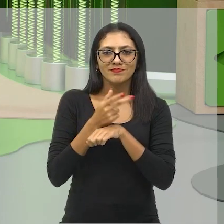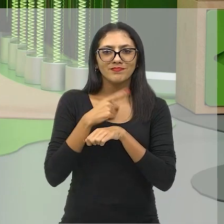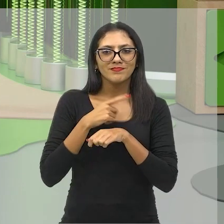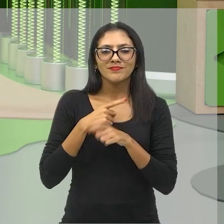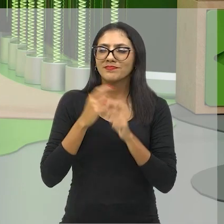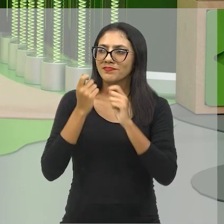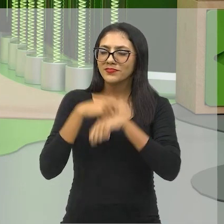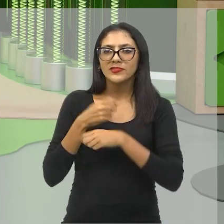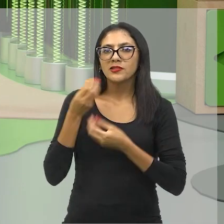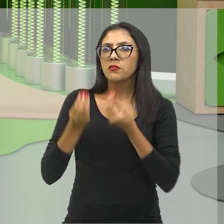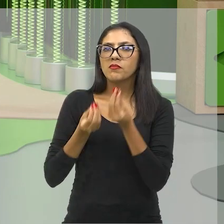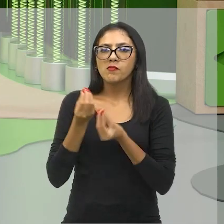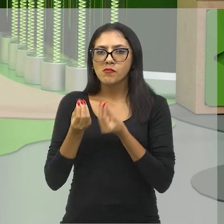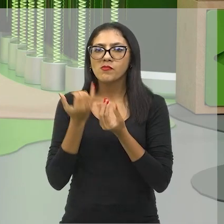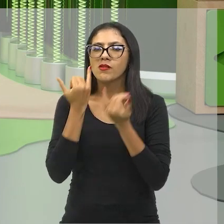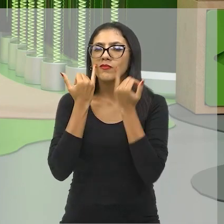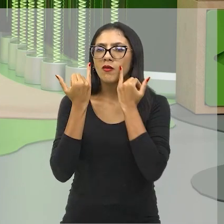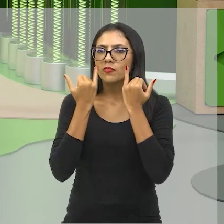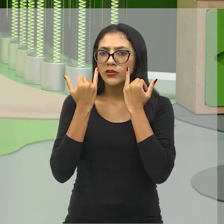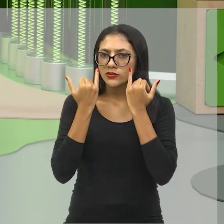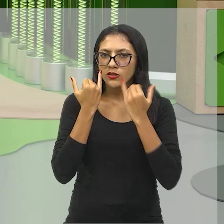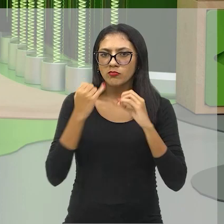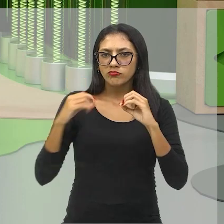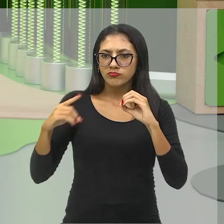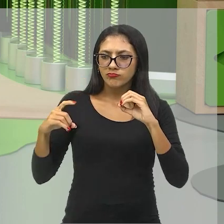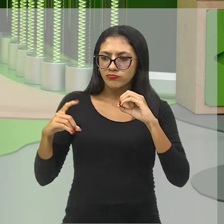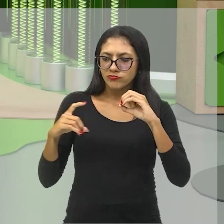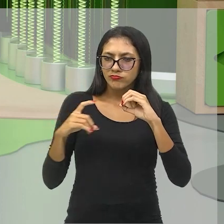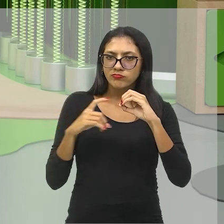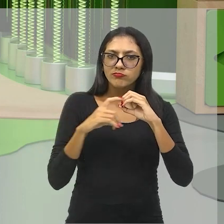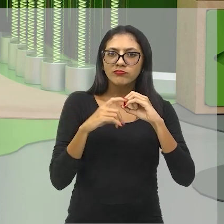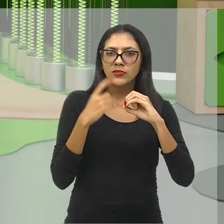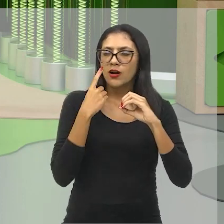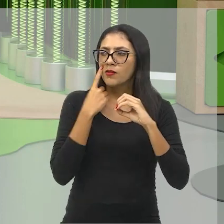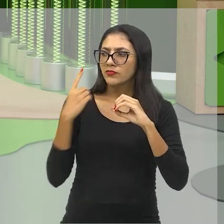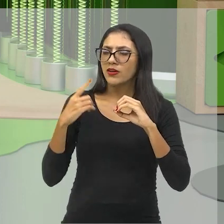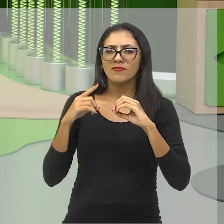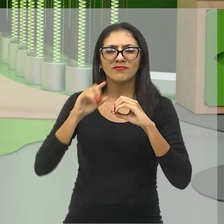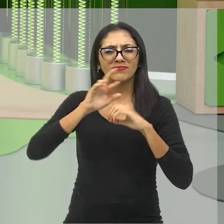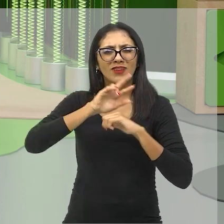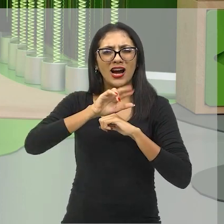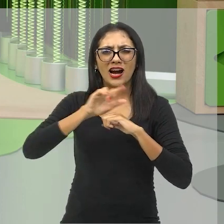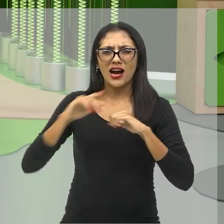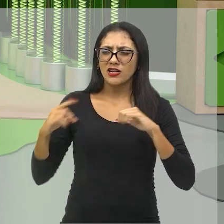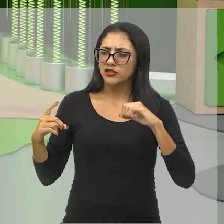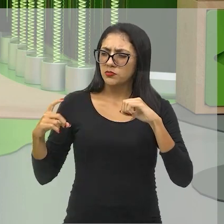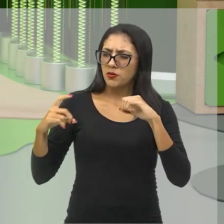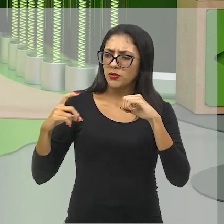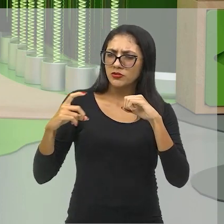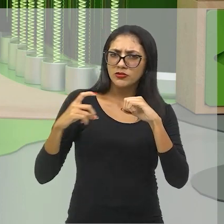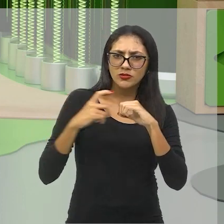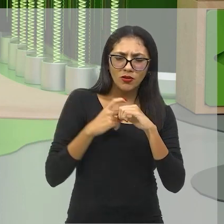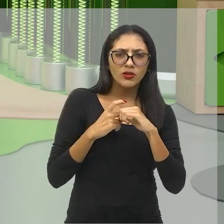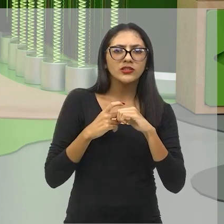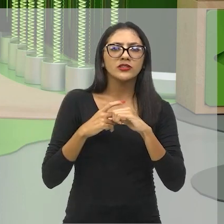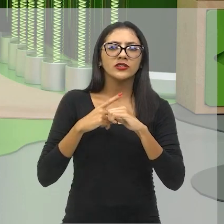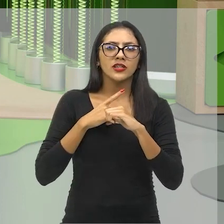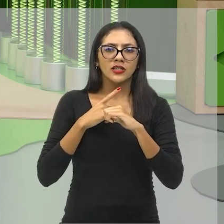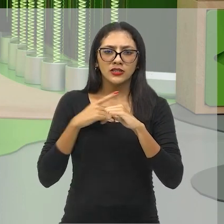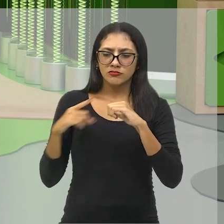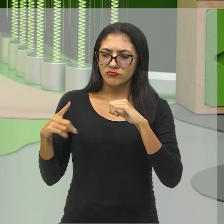dos espermatozoides até chegarem ao óvulo. Então aqui você observa os espermatozoides, né? Estão fazendo ali, estão